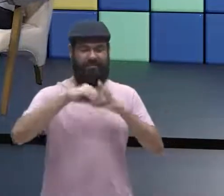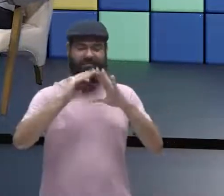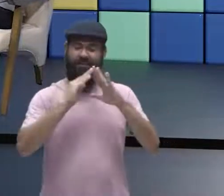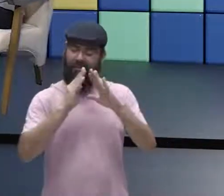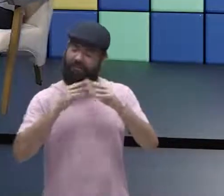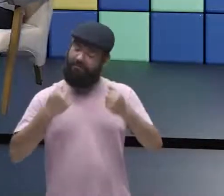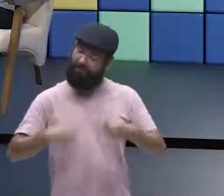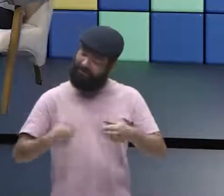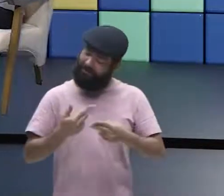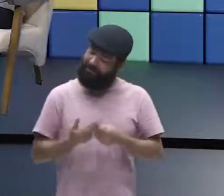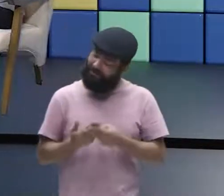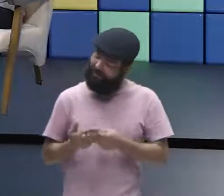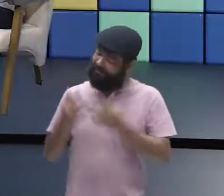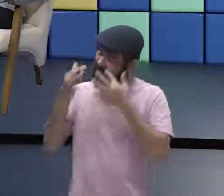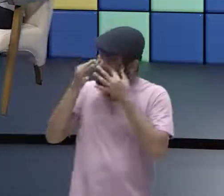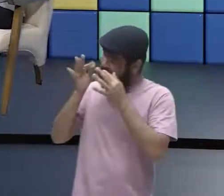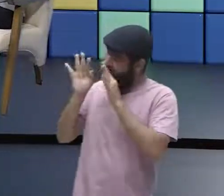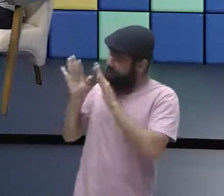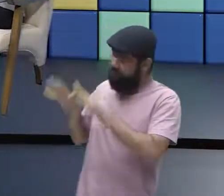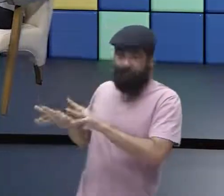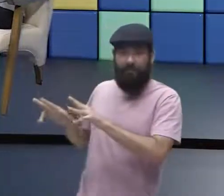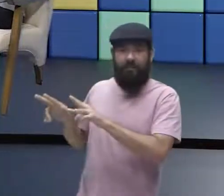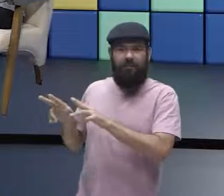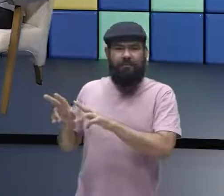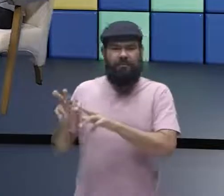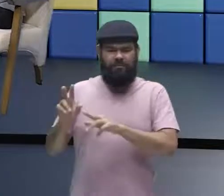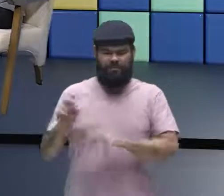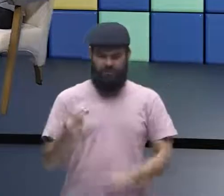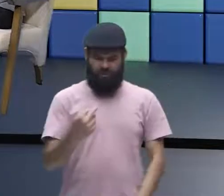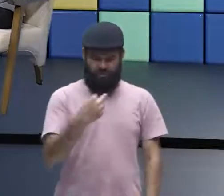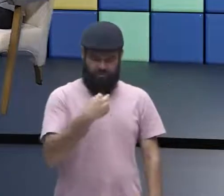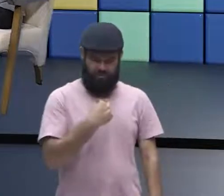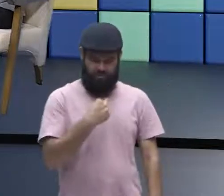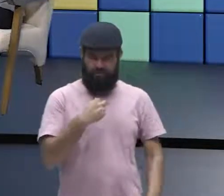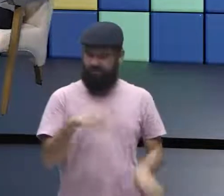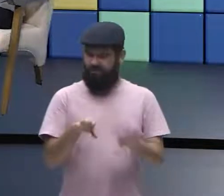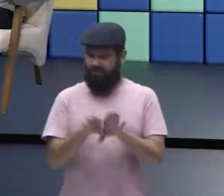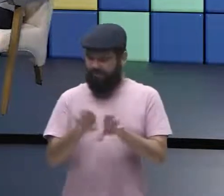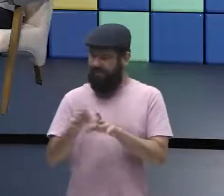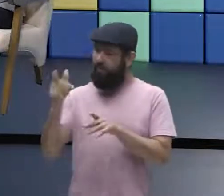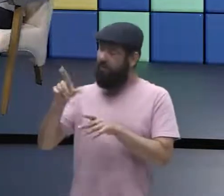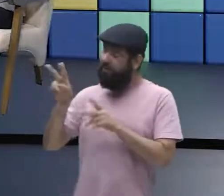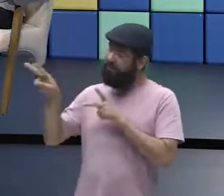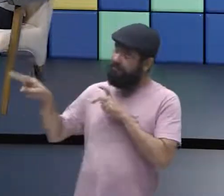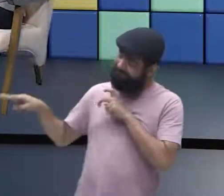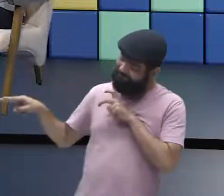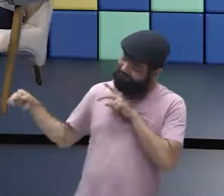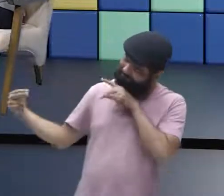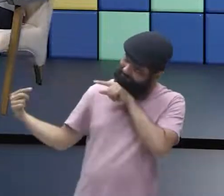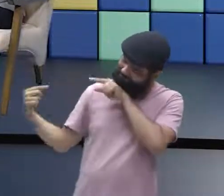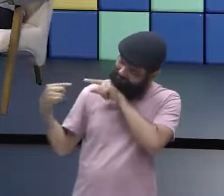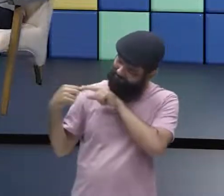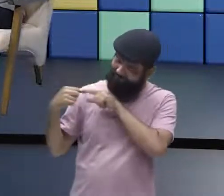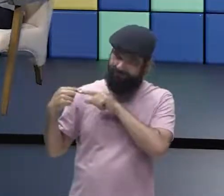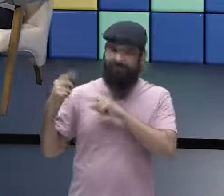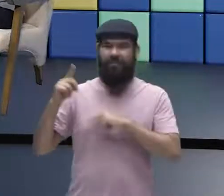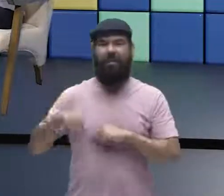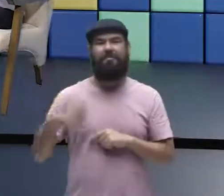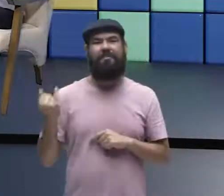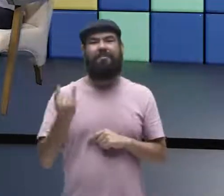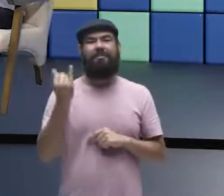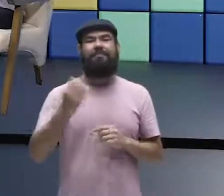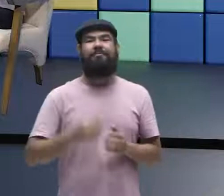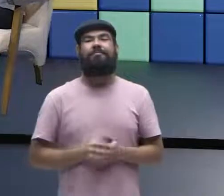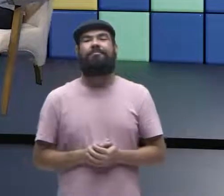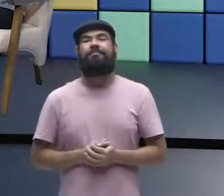ter um pouquinho dessa atenção, não só com você, mas também com o próximo, né? E é legal, é importante. E